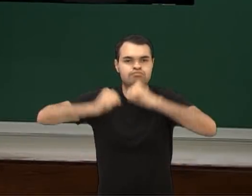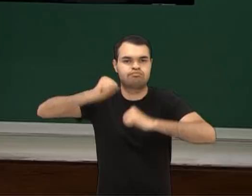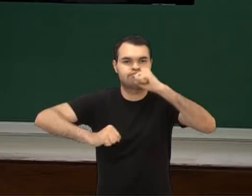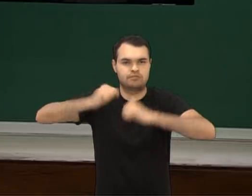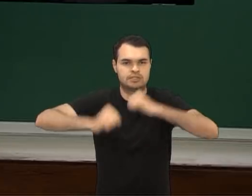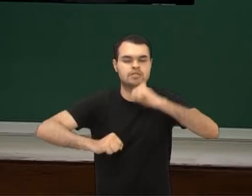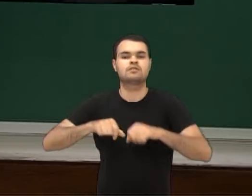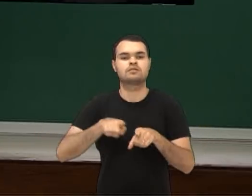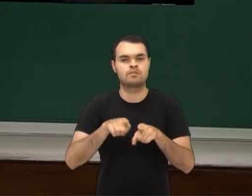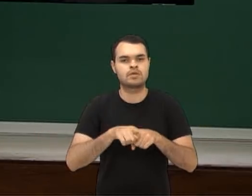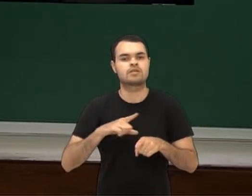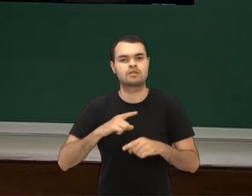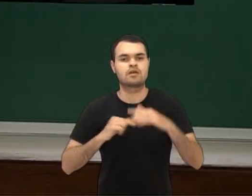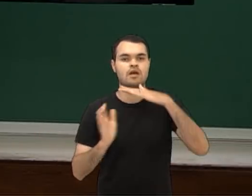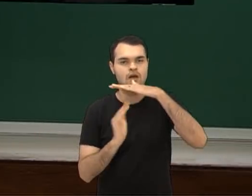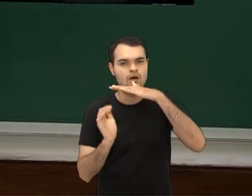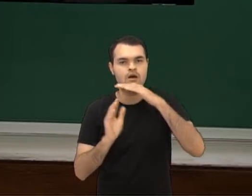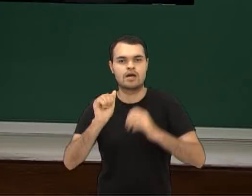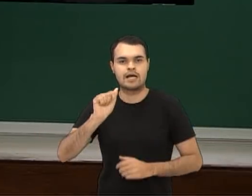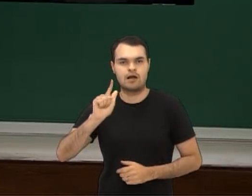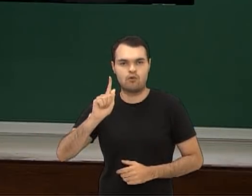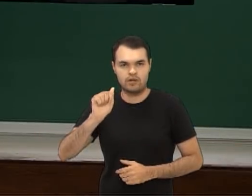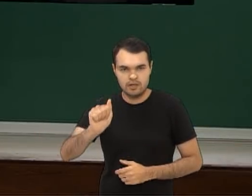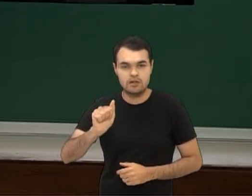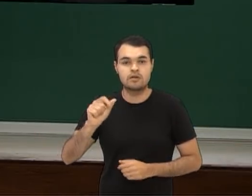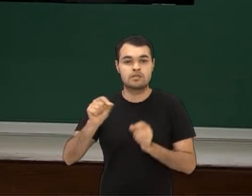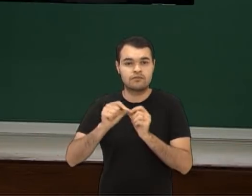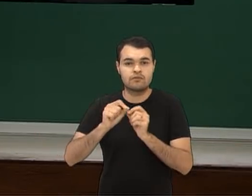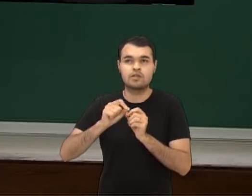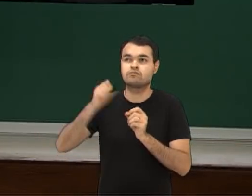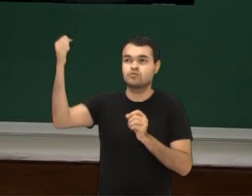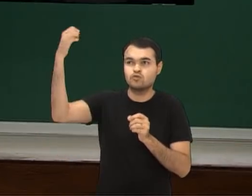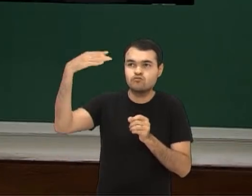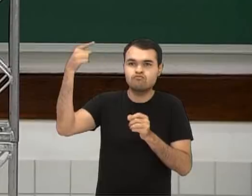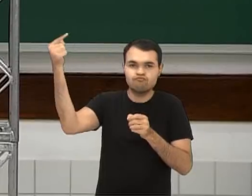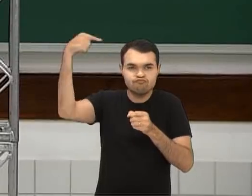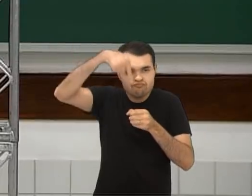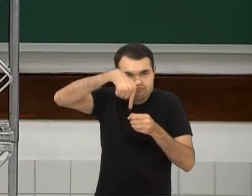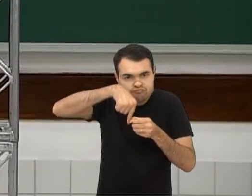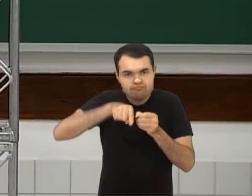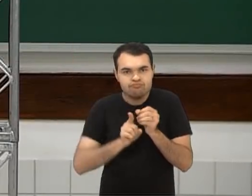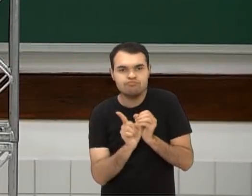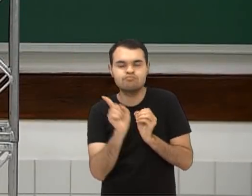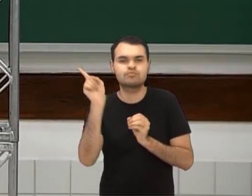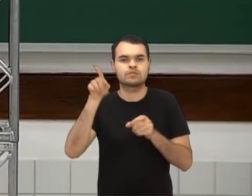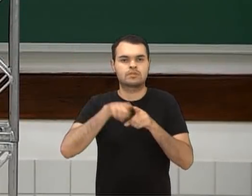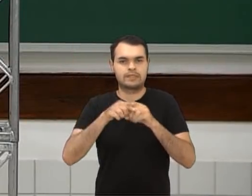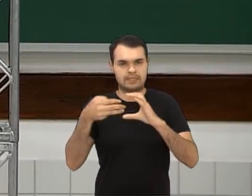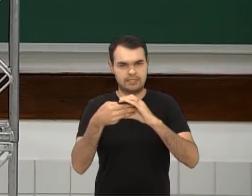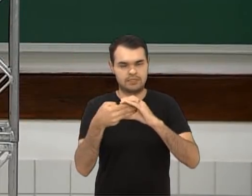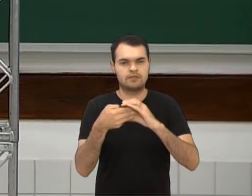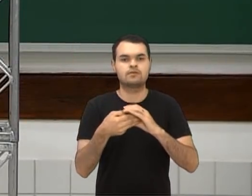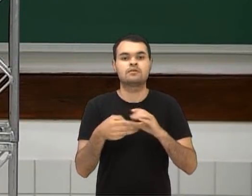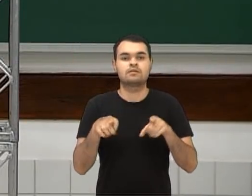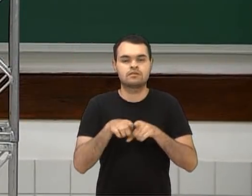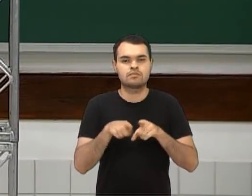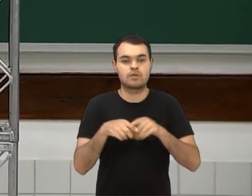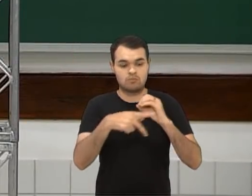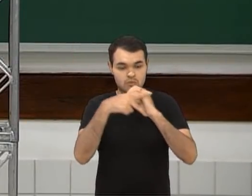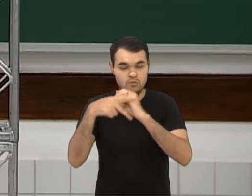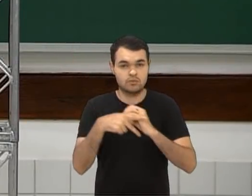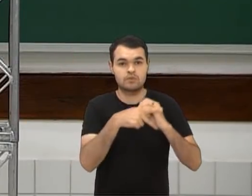fazem fotossíntese, produzem toneladas de oxigênio para a atmosfera. Dos protozoários e algas unicelulares